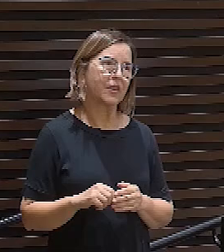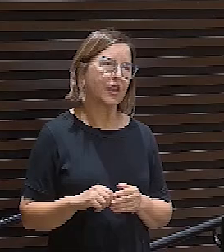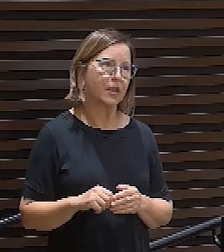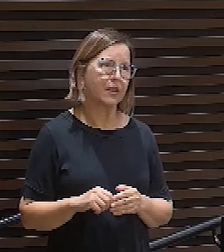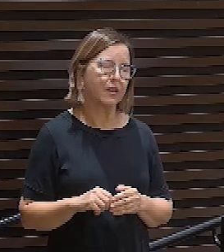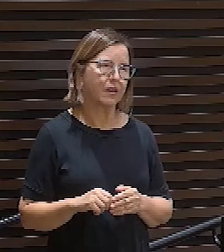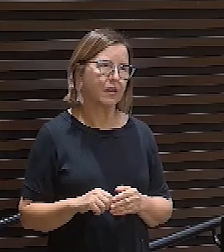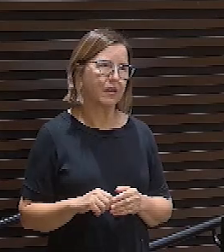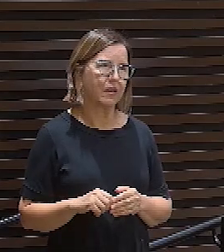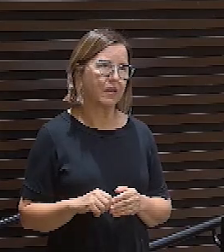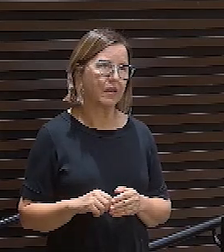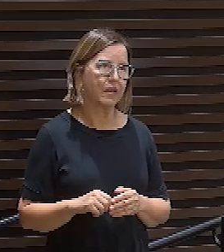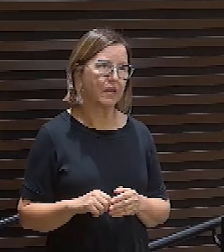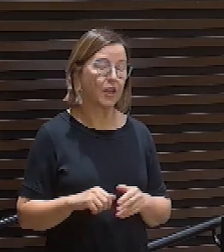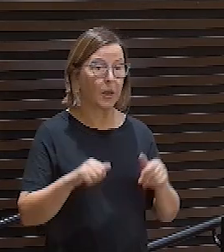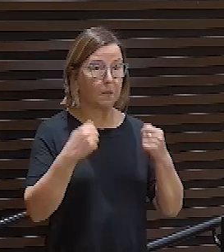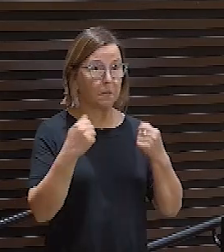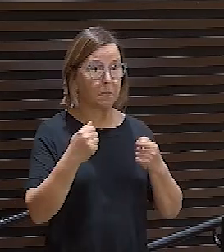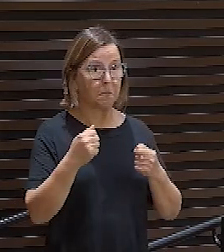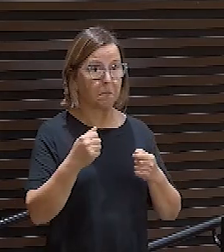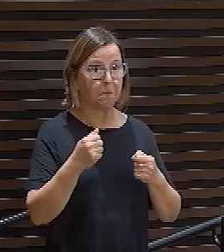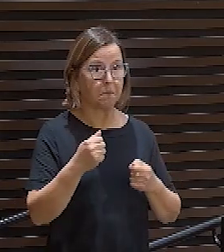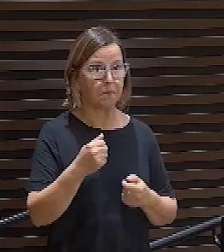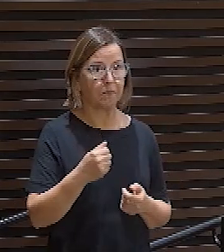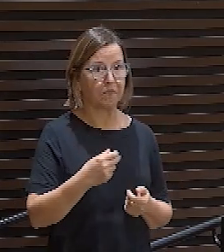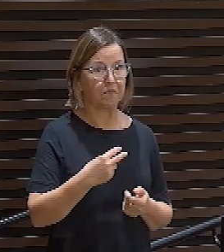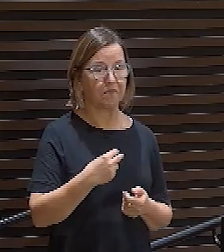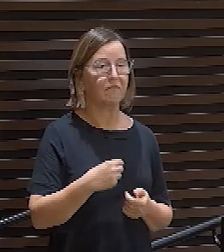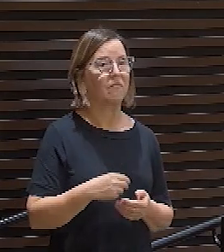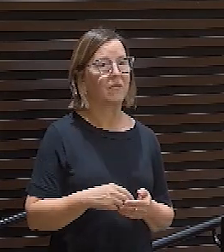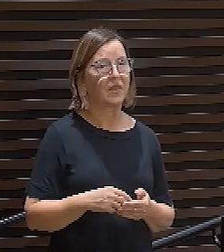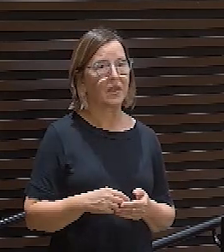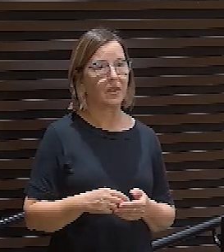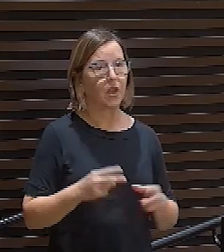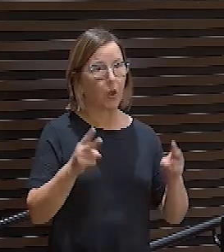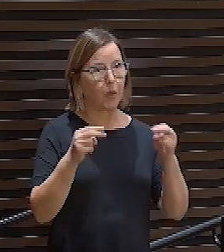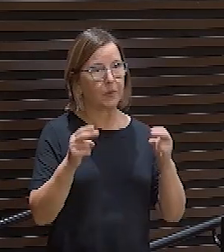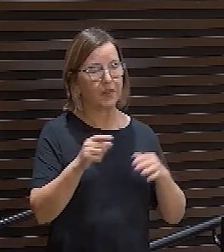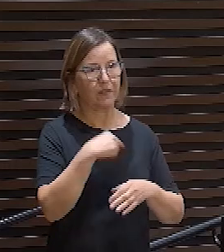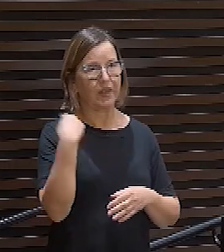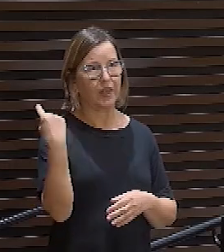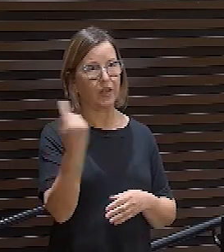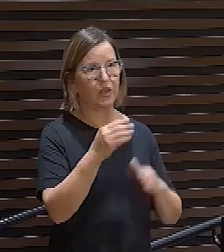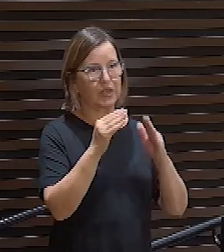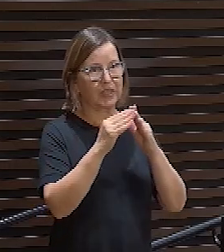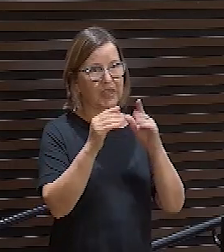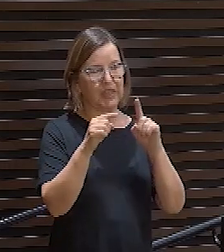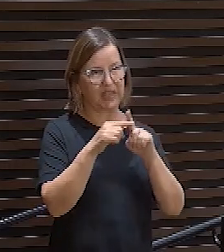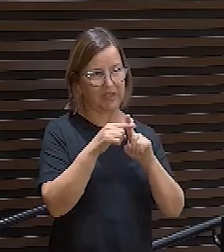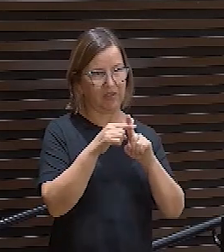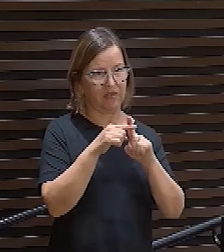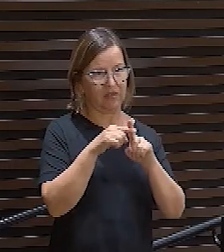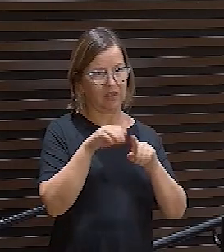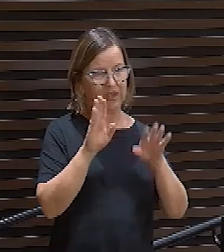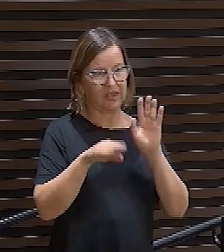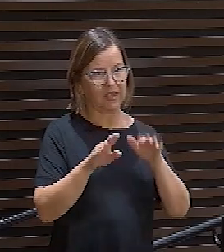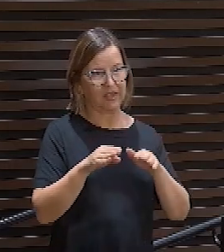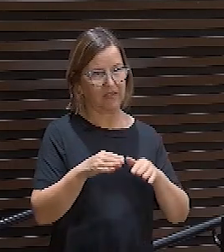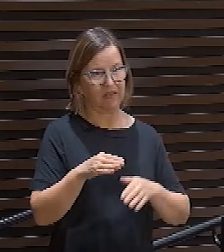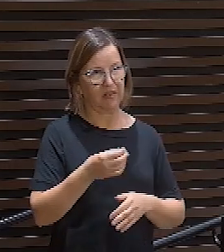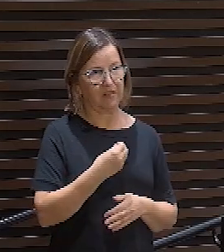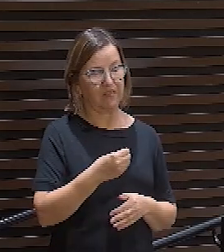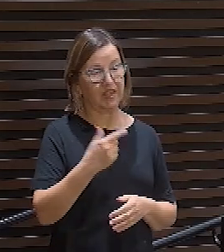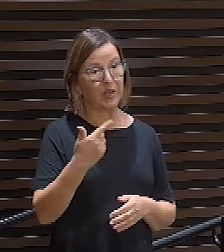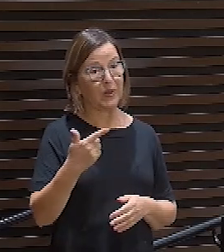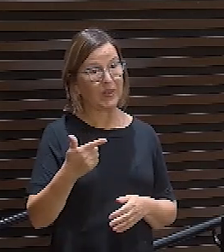que às vezes a nossa vida, a nossa igreja, às vezes parece que está andando sem a cabeça. Porque o